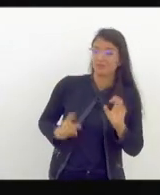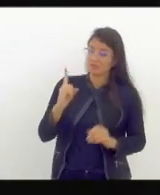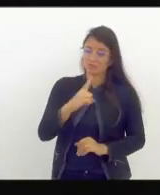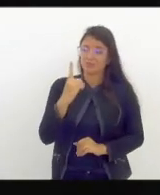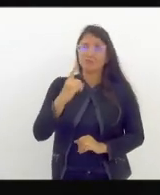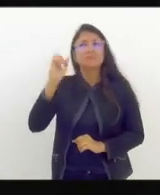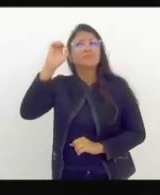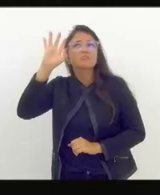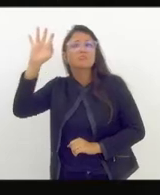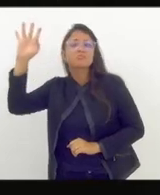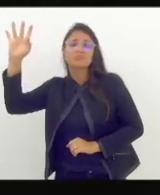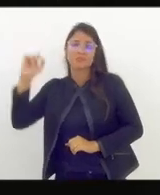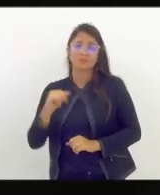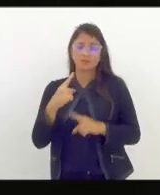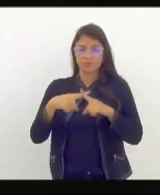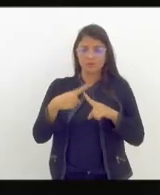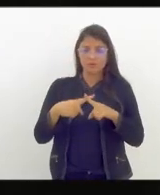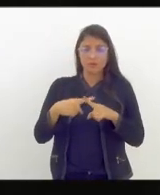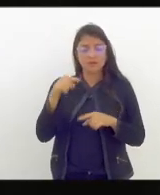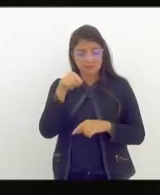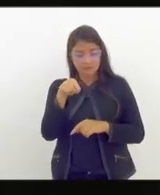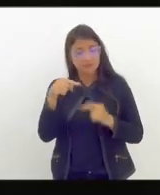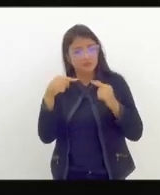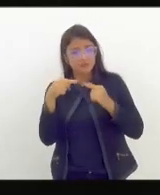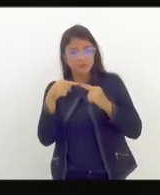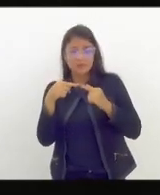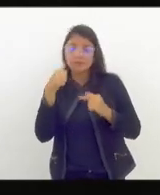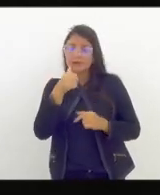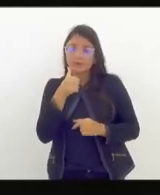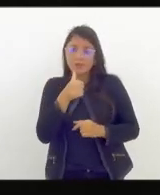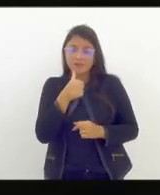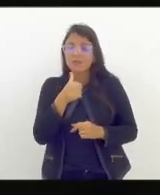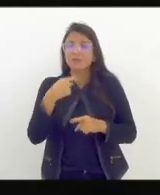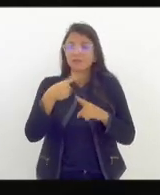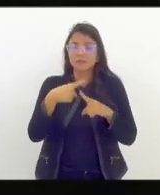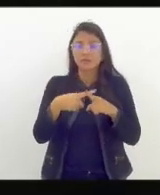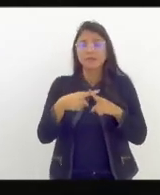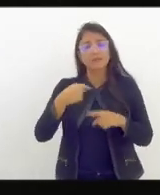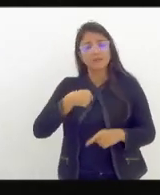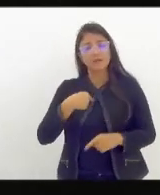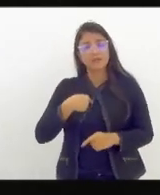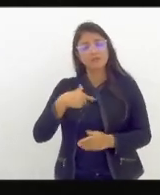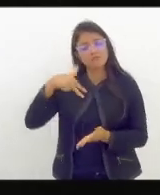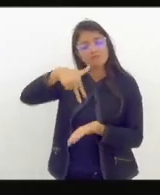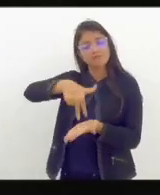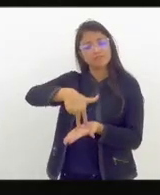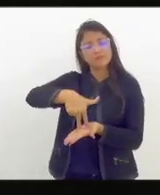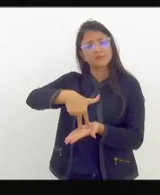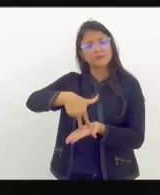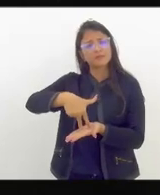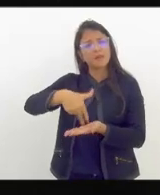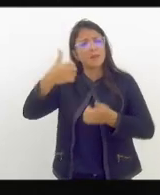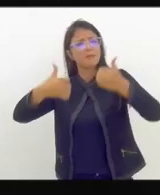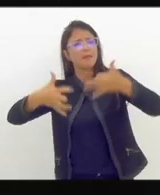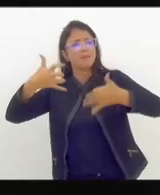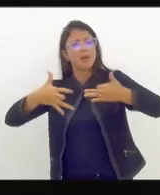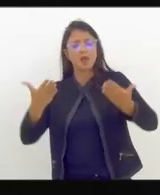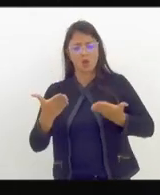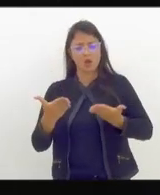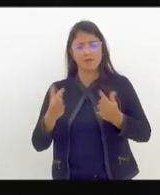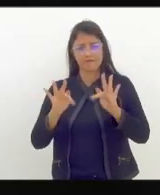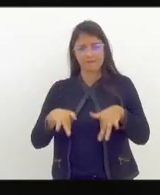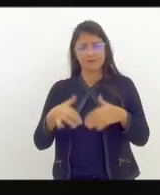né? Isso é sobre mulheres, o que me traz a essa tribuna agora, no expediente final.